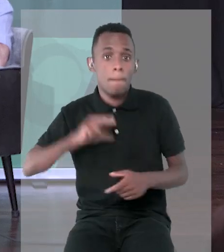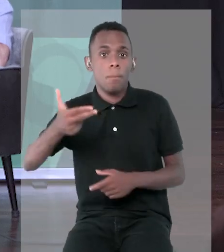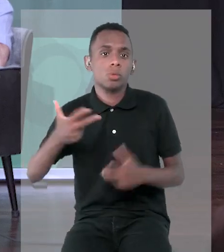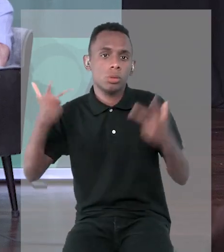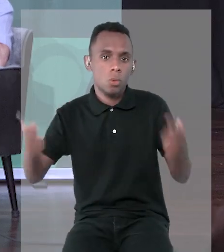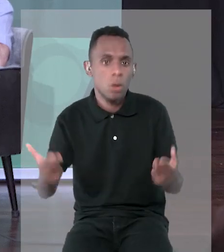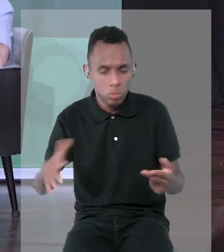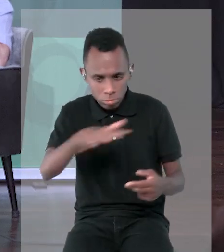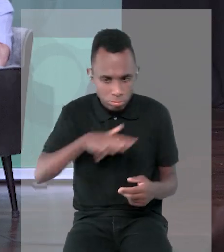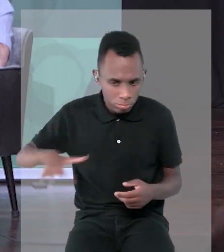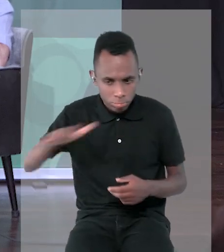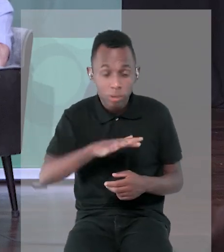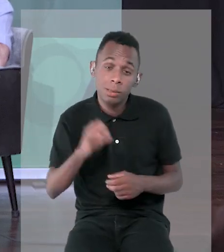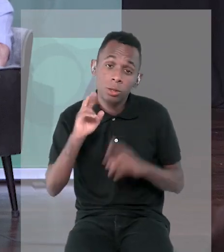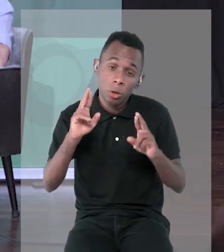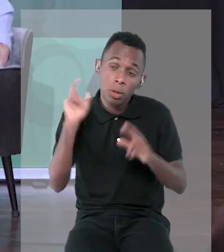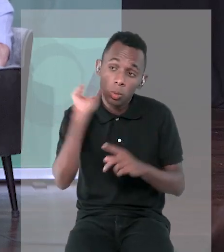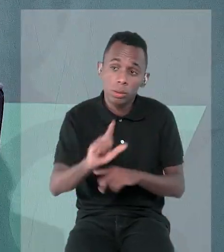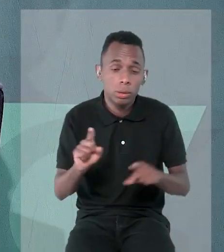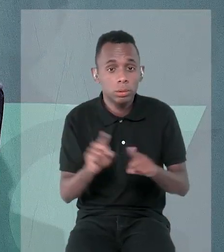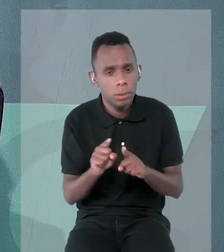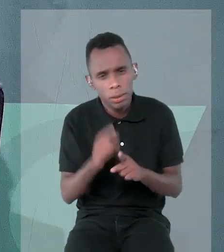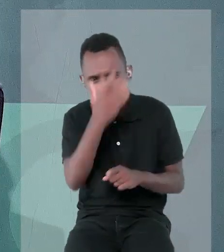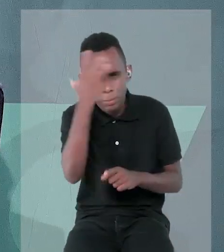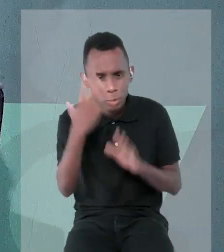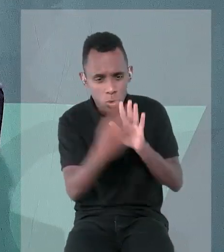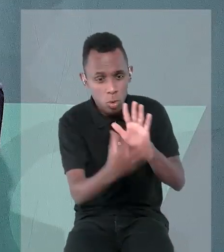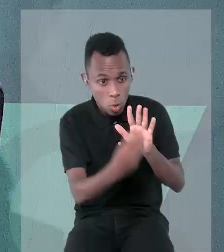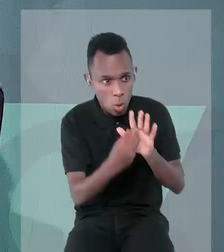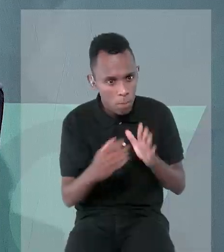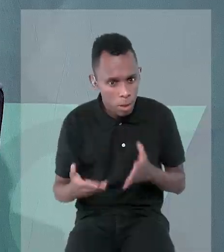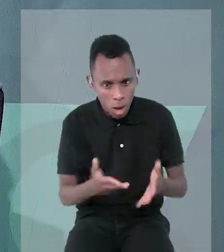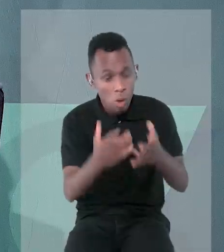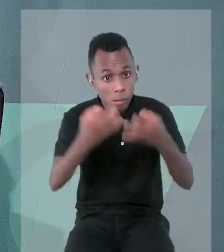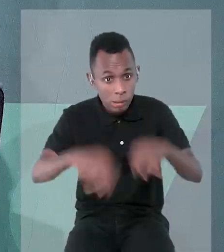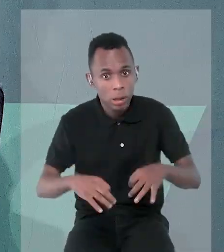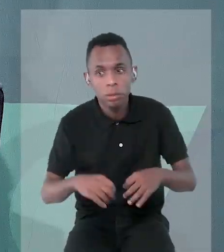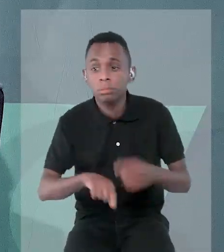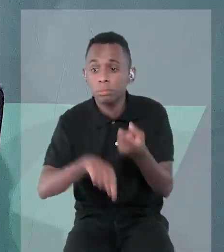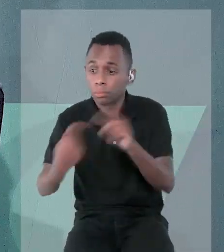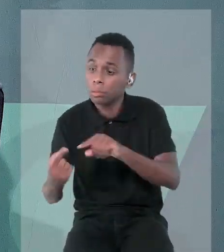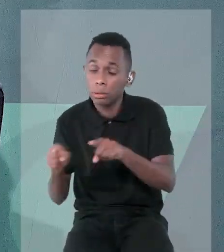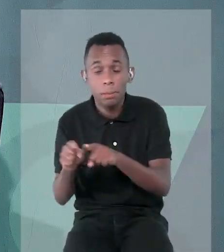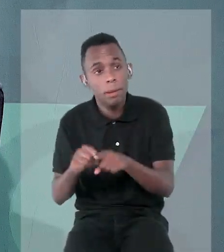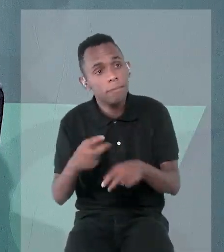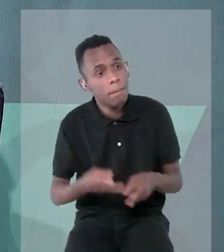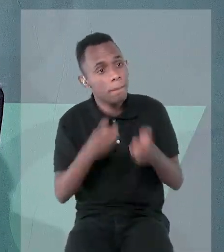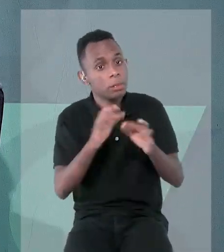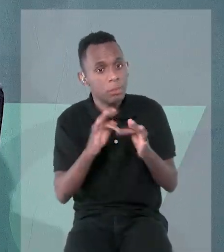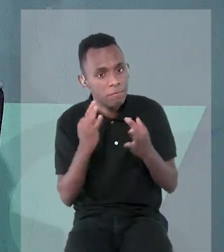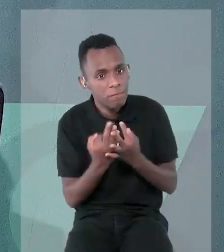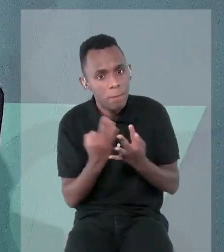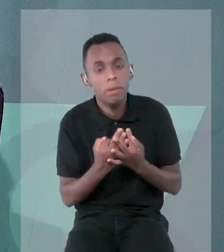vai conseguir, graças a esse exemplo, da mesma forma que as pessoas imitam as nascentes que dão certo, elas vão em algum momento ver que as famílias estão